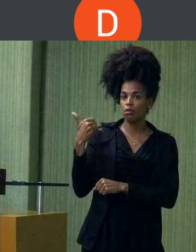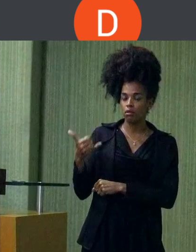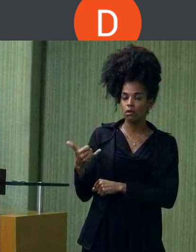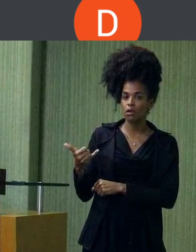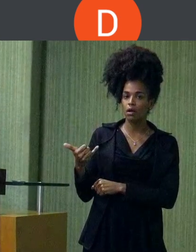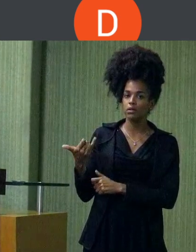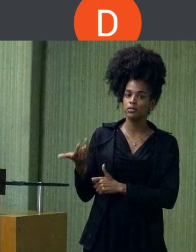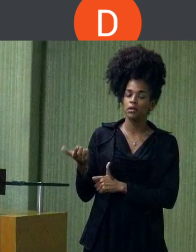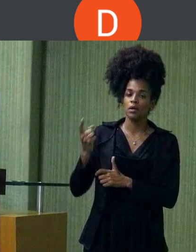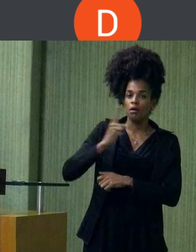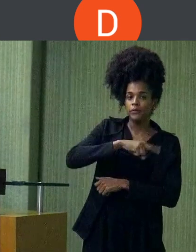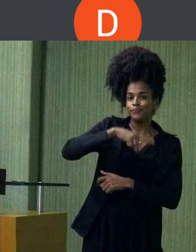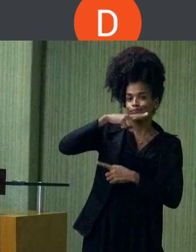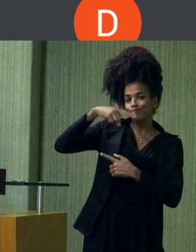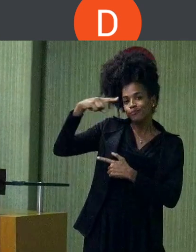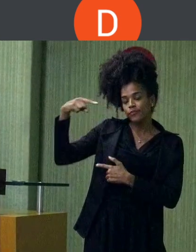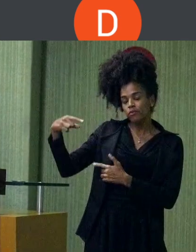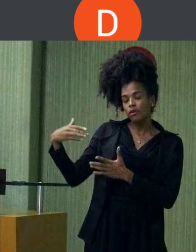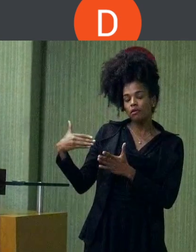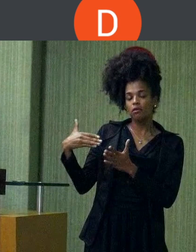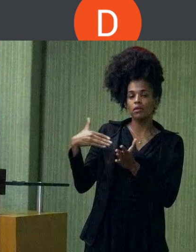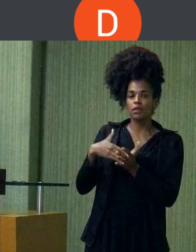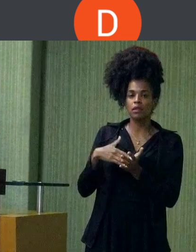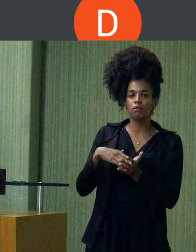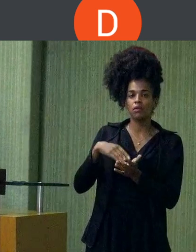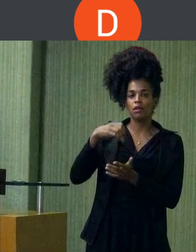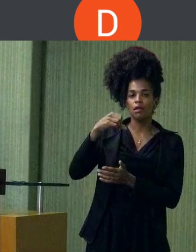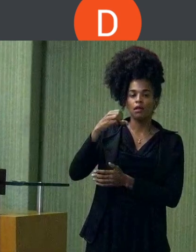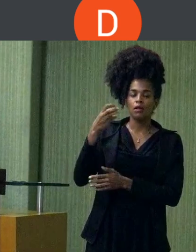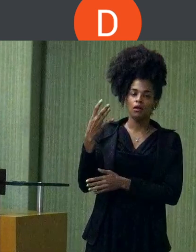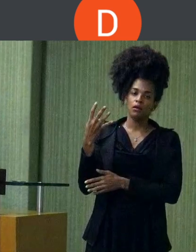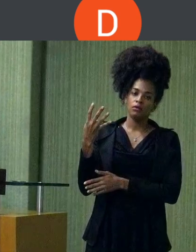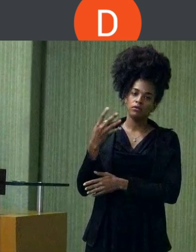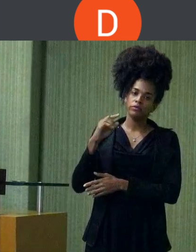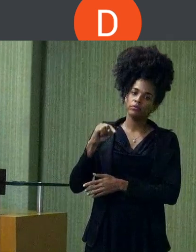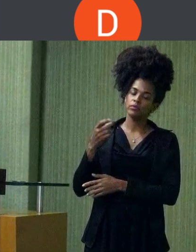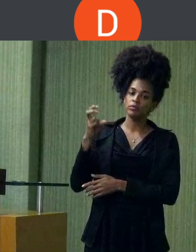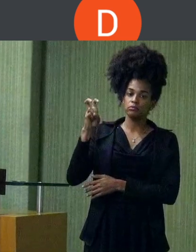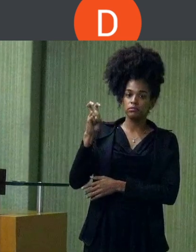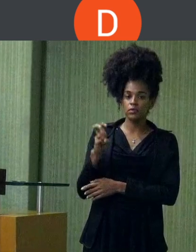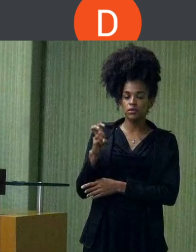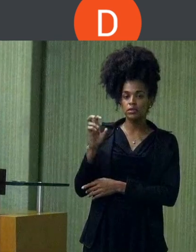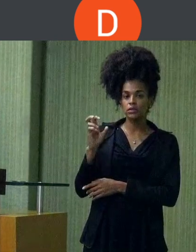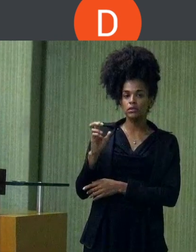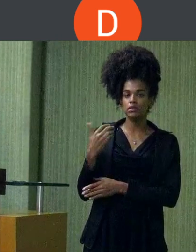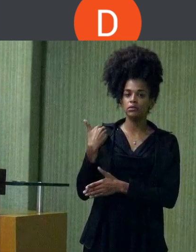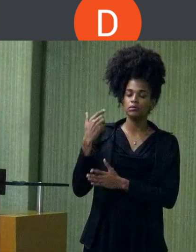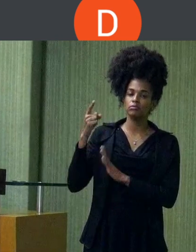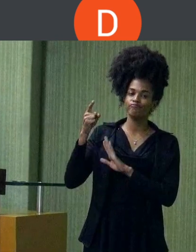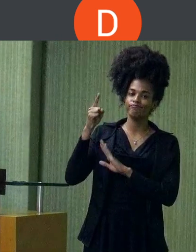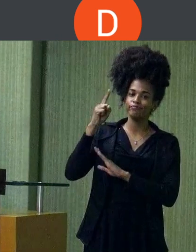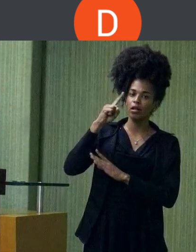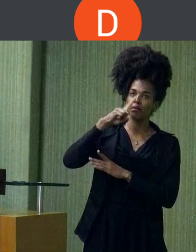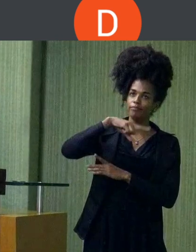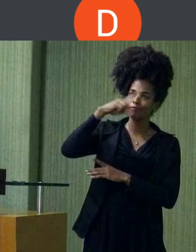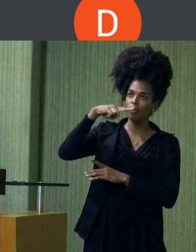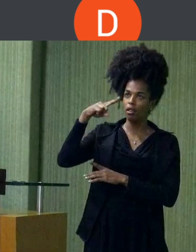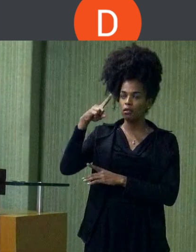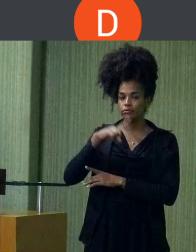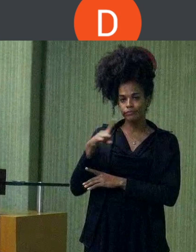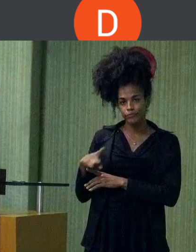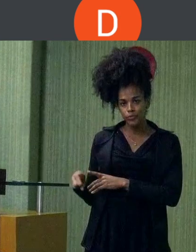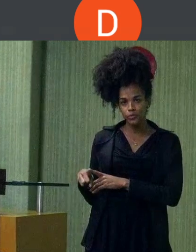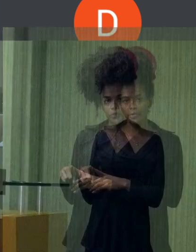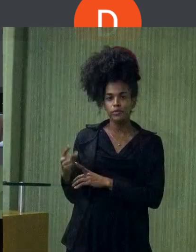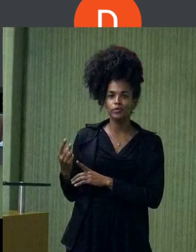94,5 ele ele el ele deu uma pequena recuada né em função da pandemia agora parece que já retoma mas